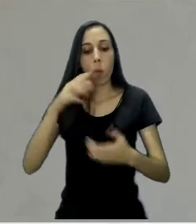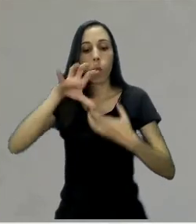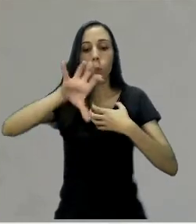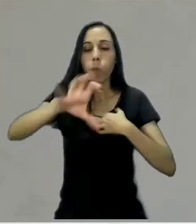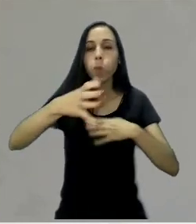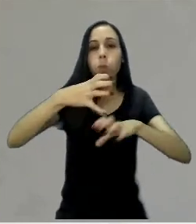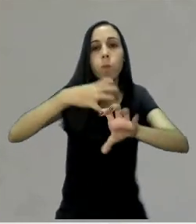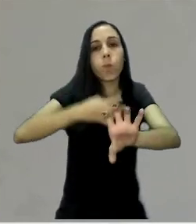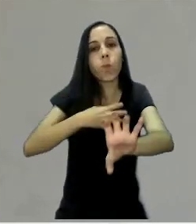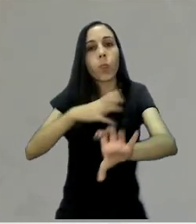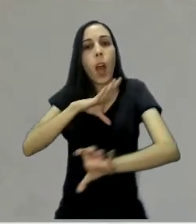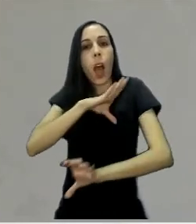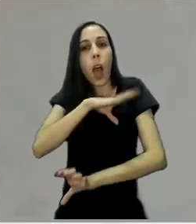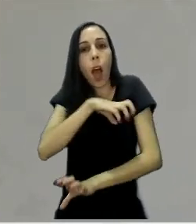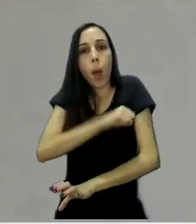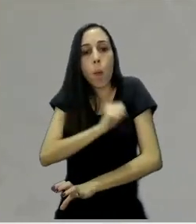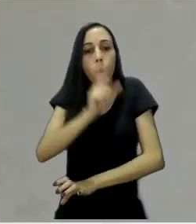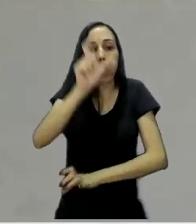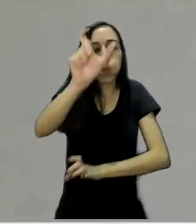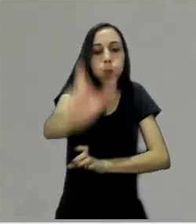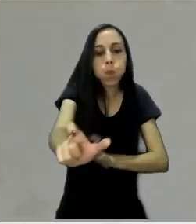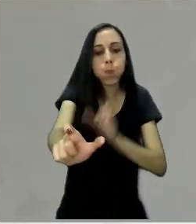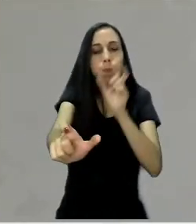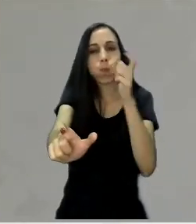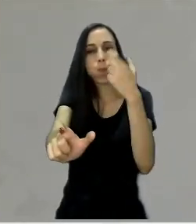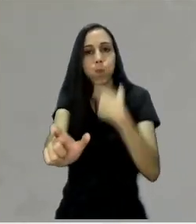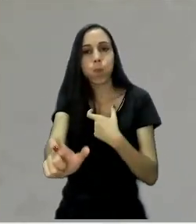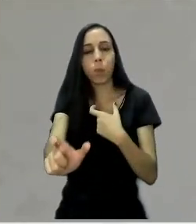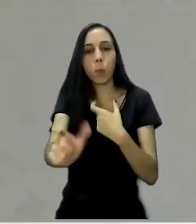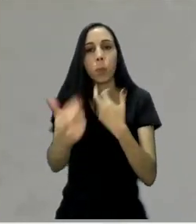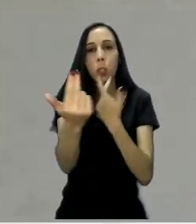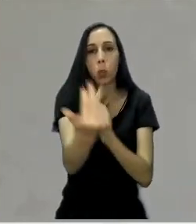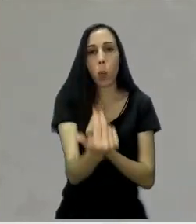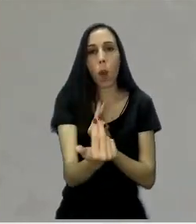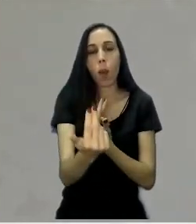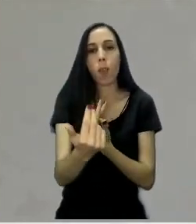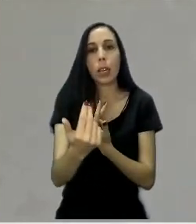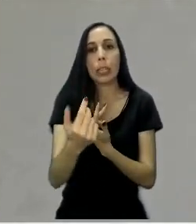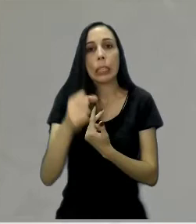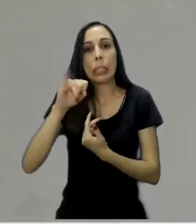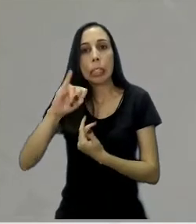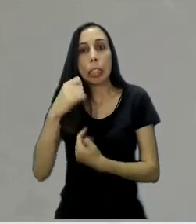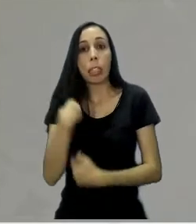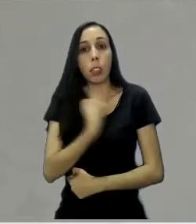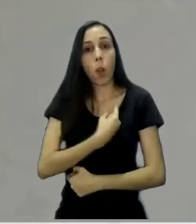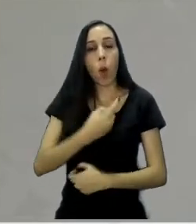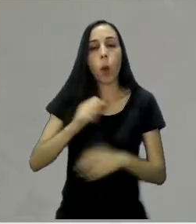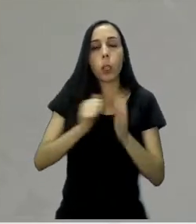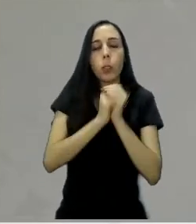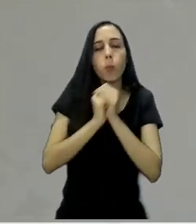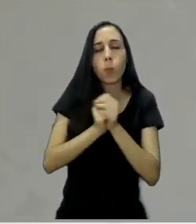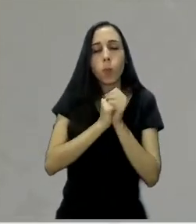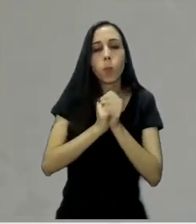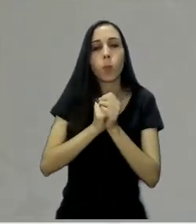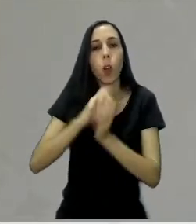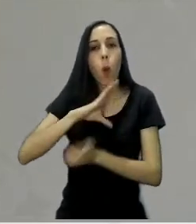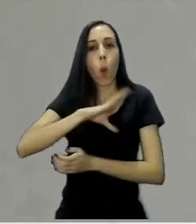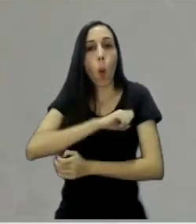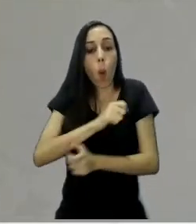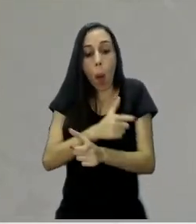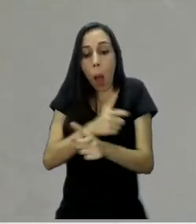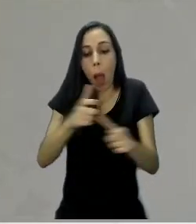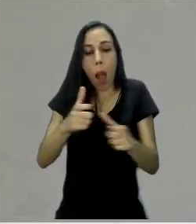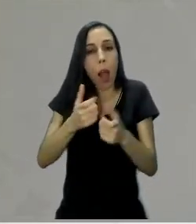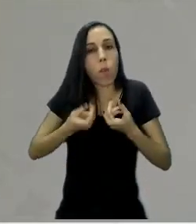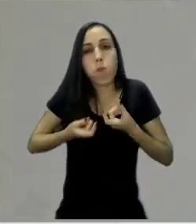me amaste esteja neles e eu neles. Quando nós rezamos, o